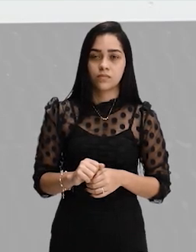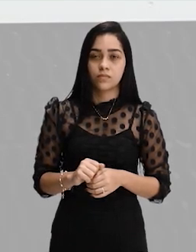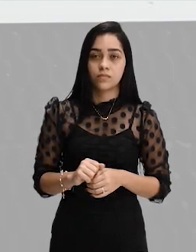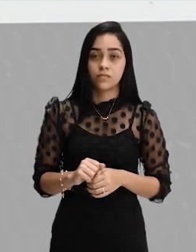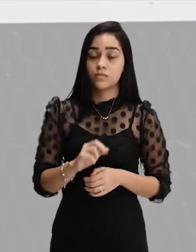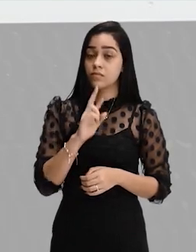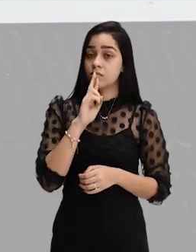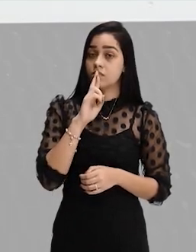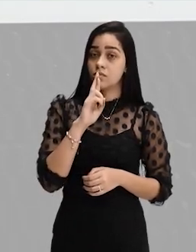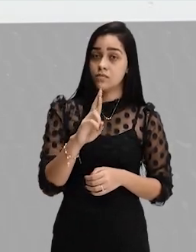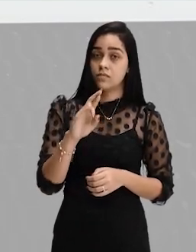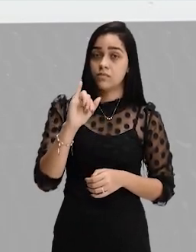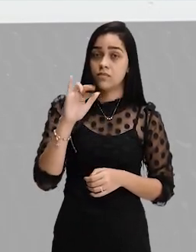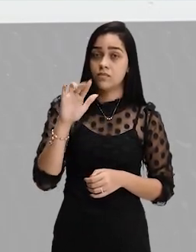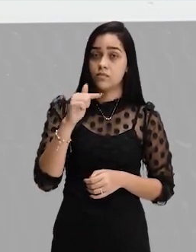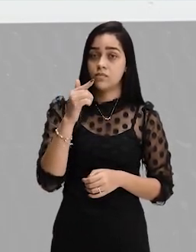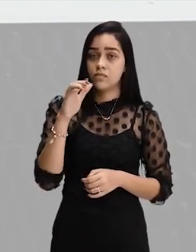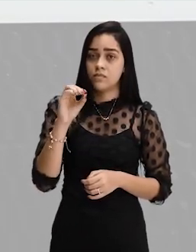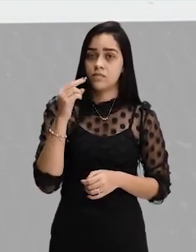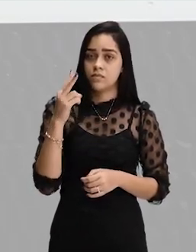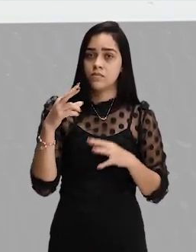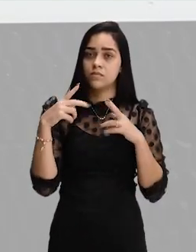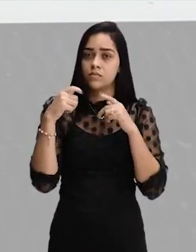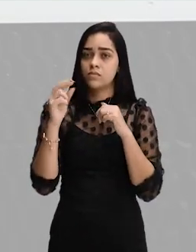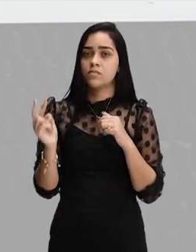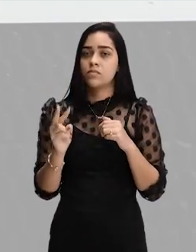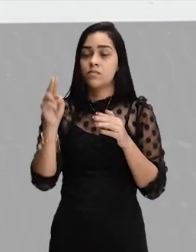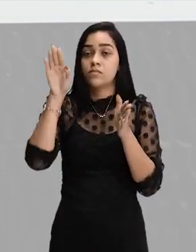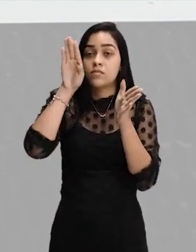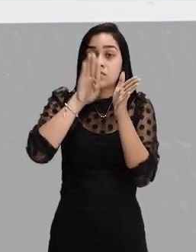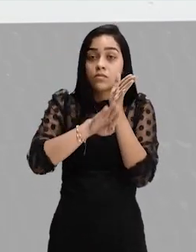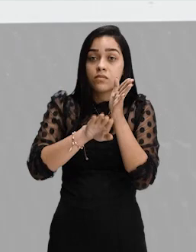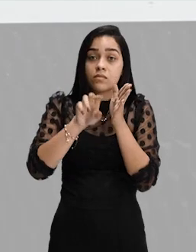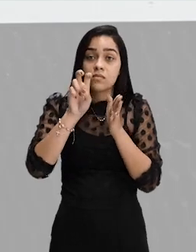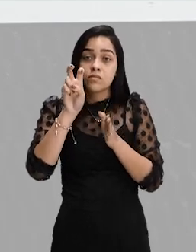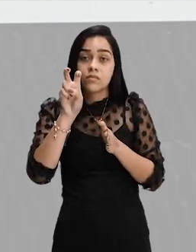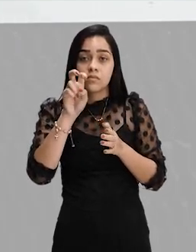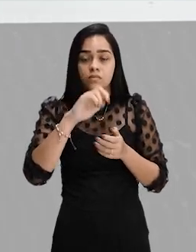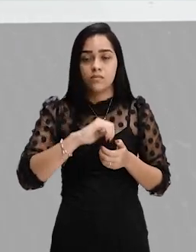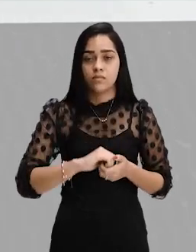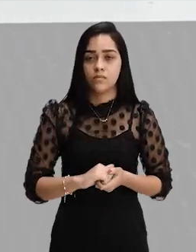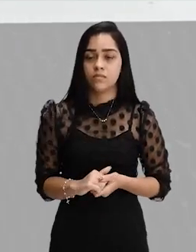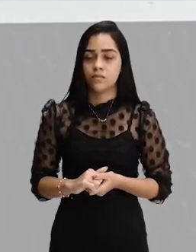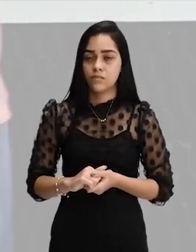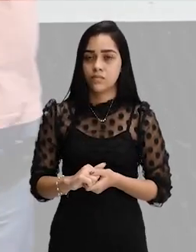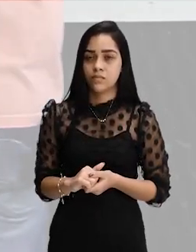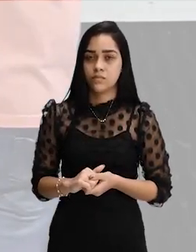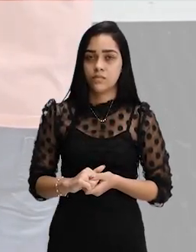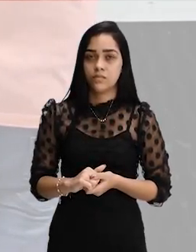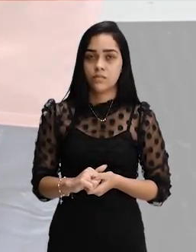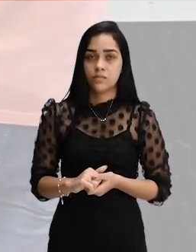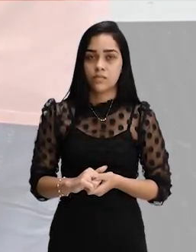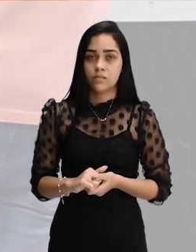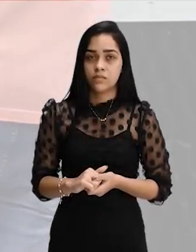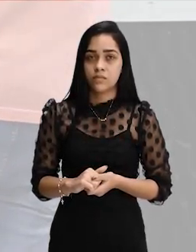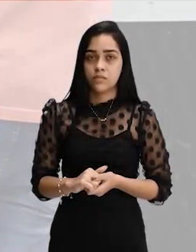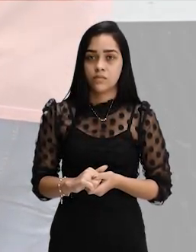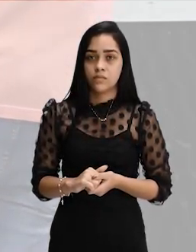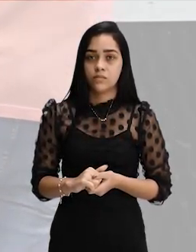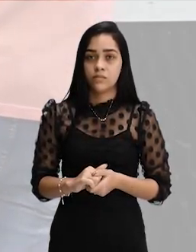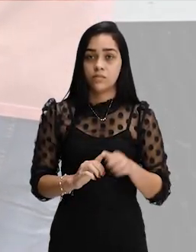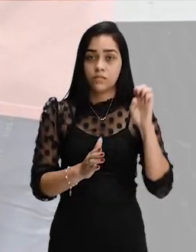a solução dessa inequação 2, todos os valores menores do que 5. Os valores menores do que 5 estão à esquerda